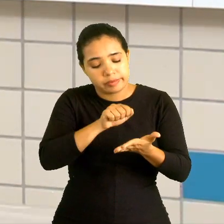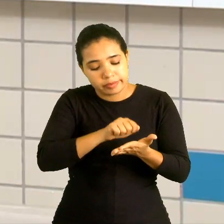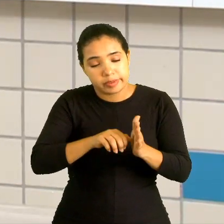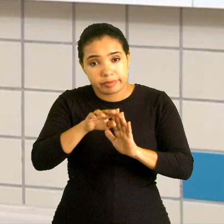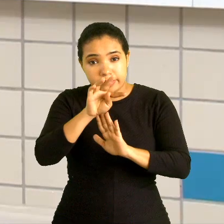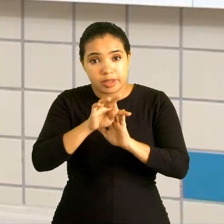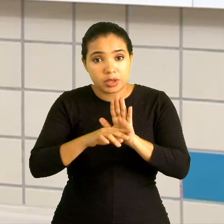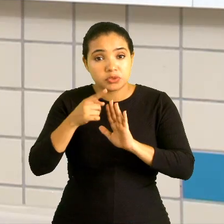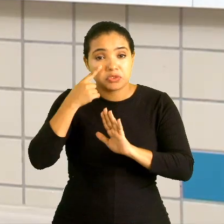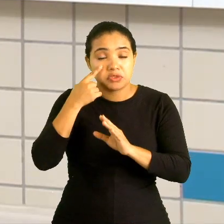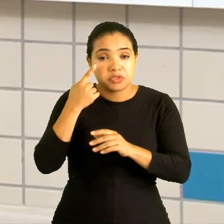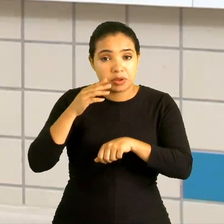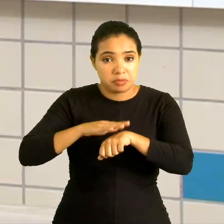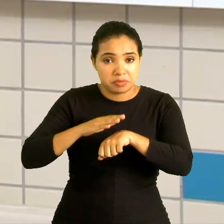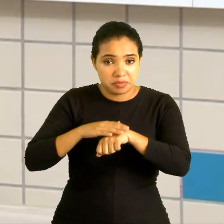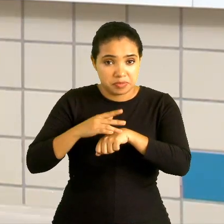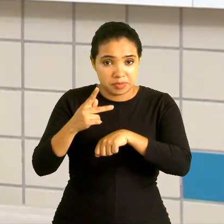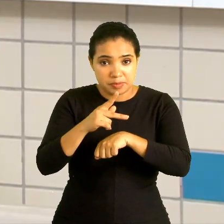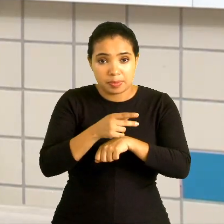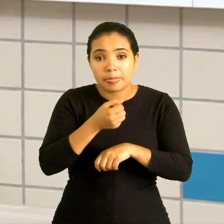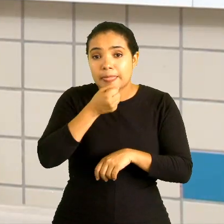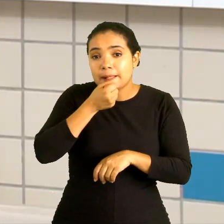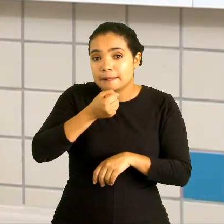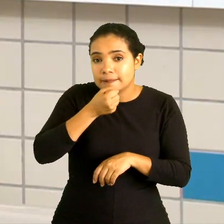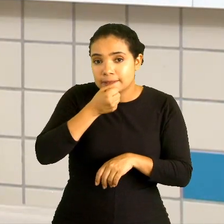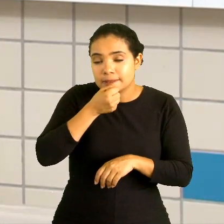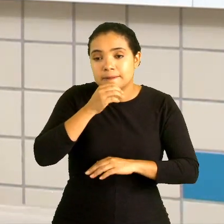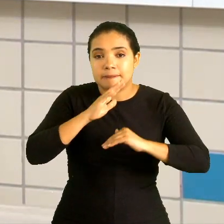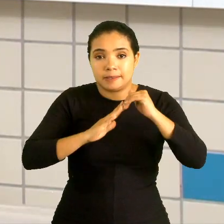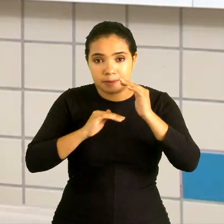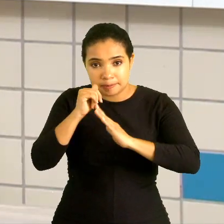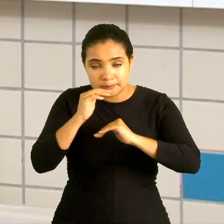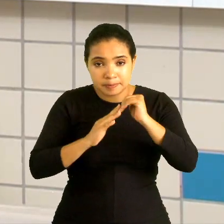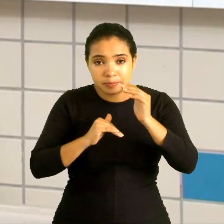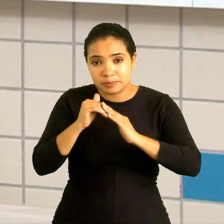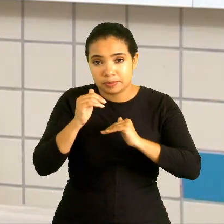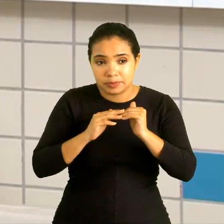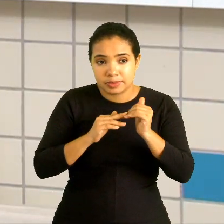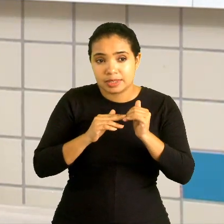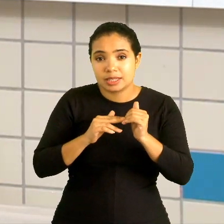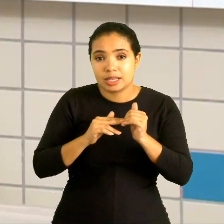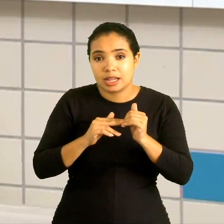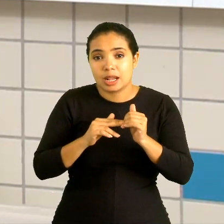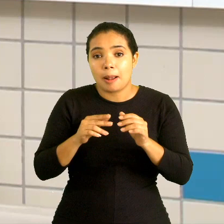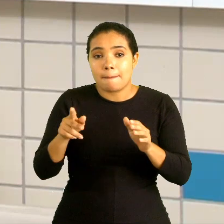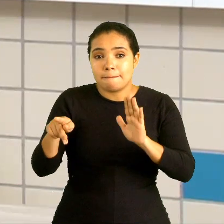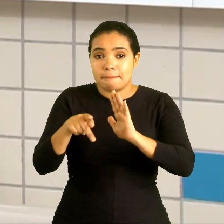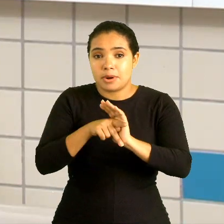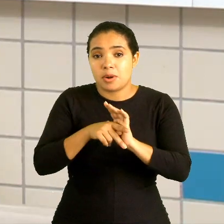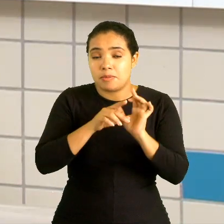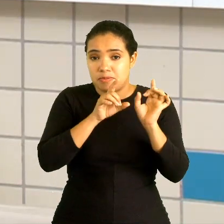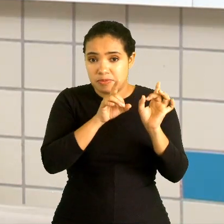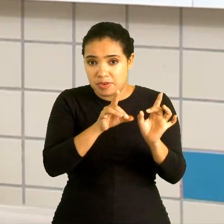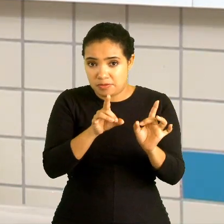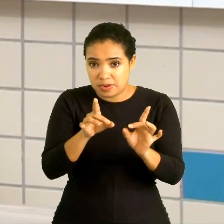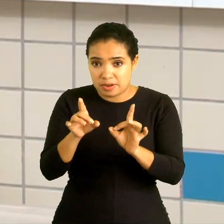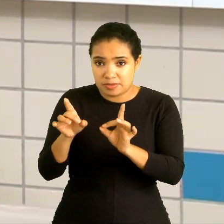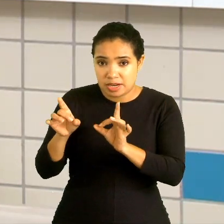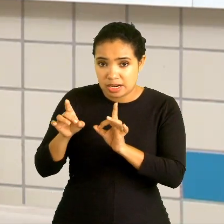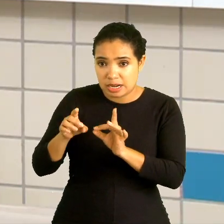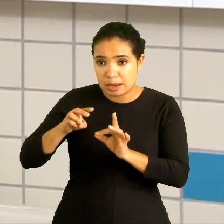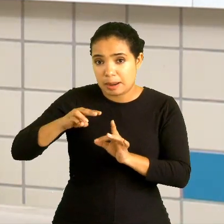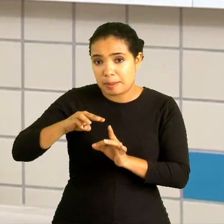essa entrevista? É uma entrevista com uma profissional de marketing digital. É muito interessante o que ela